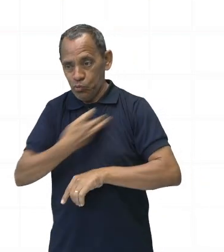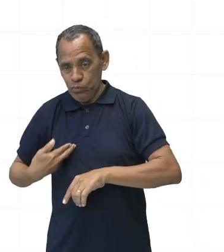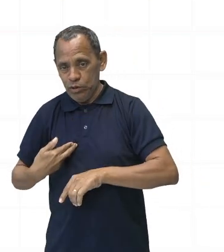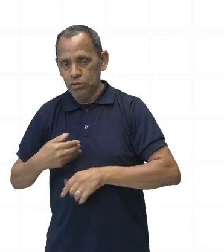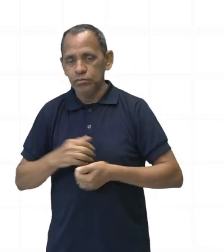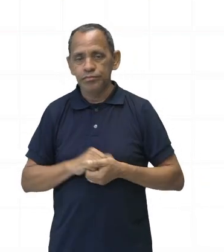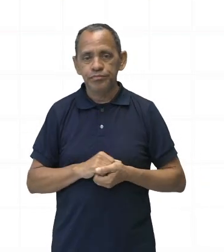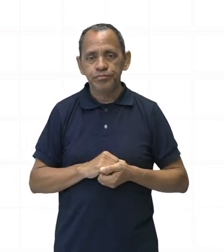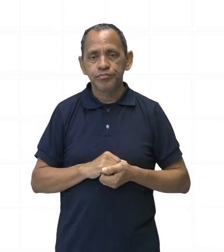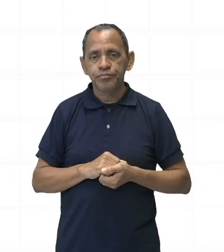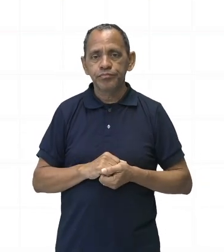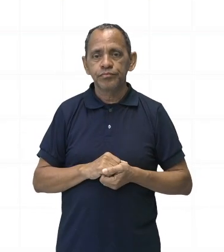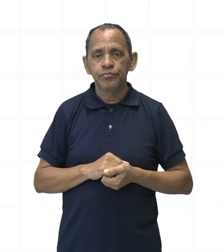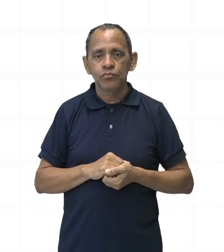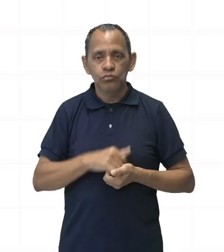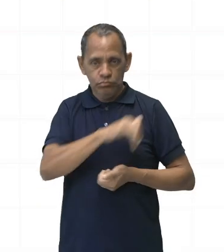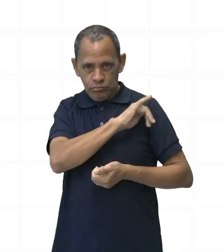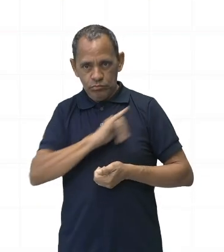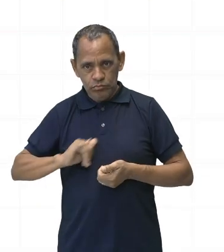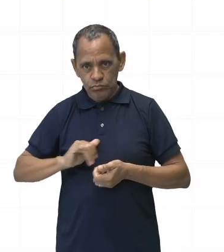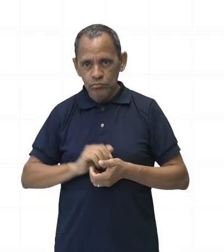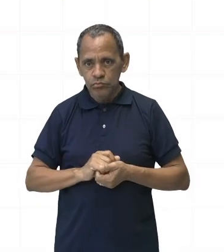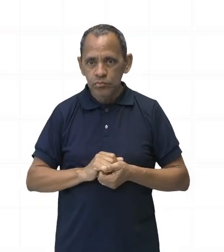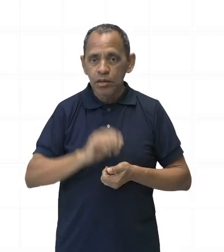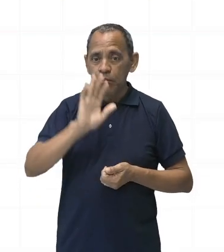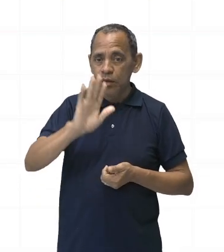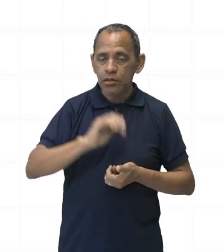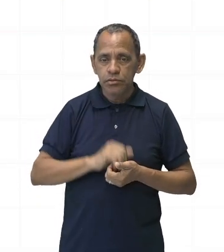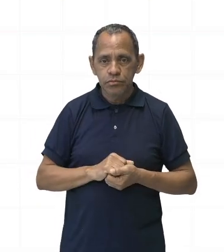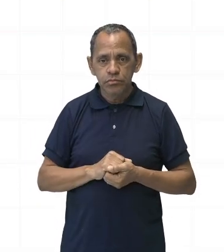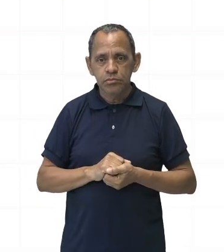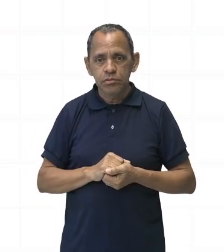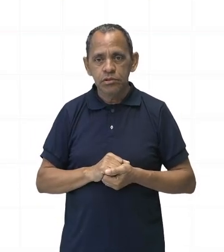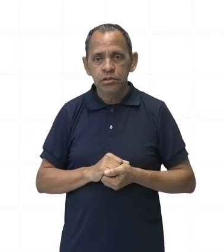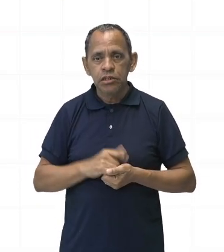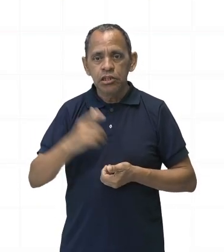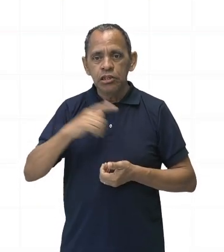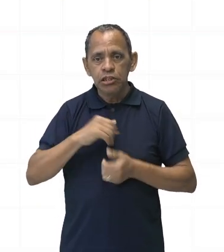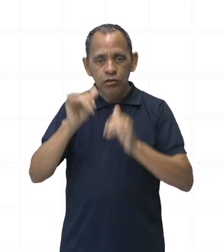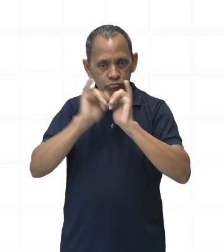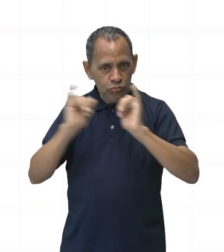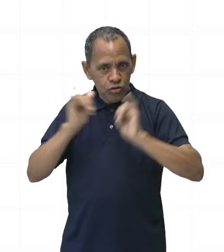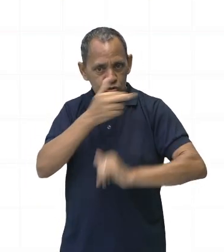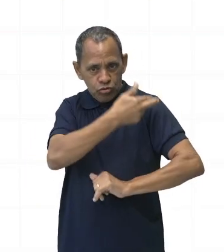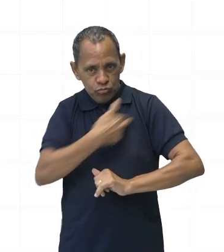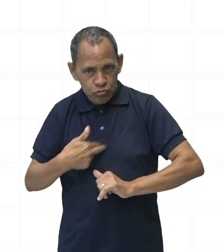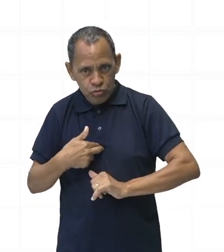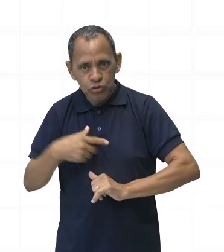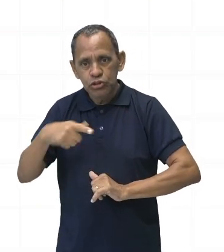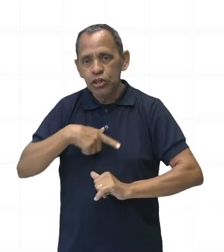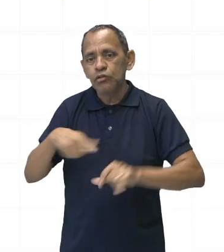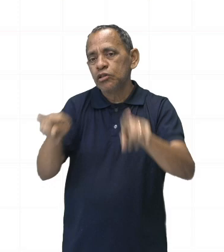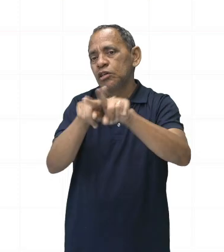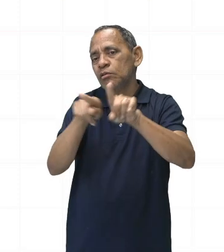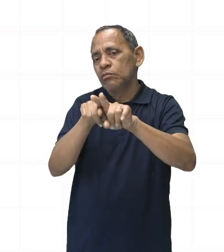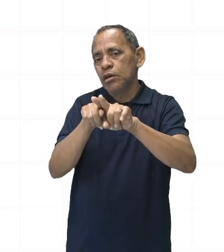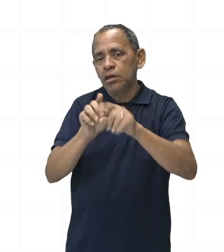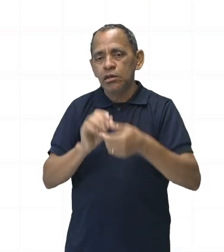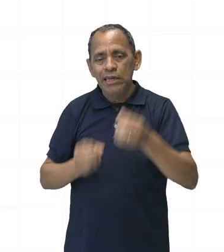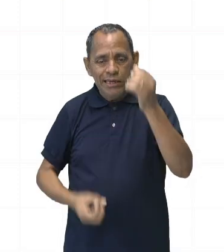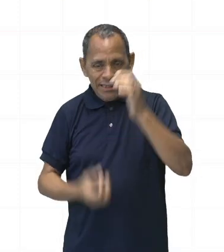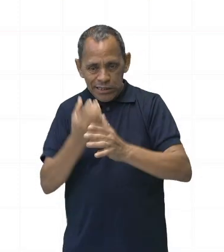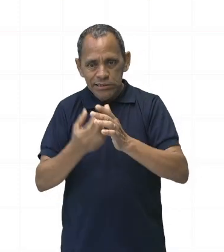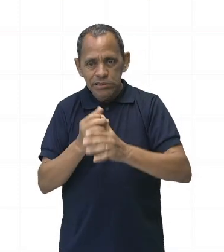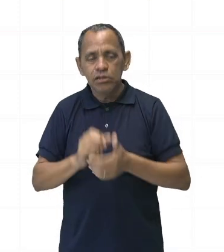né, e o imperador. Então, quando houve a proclamação da República, houve também a implementação do